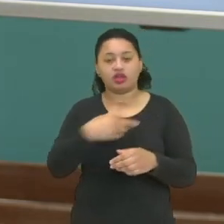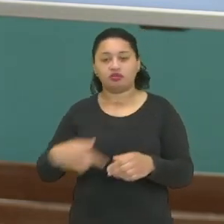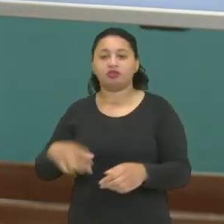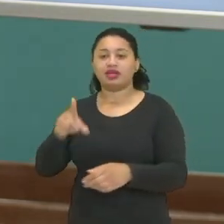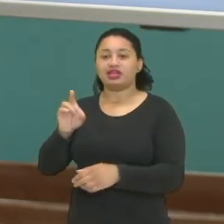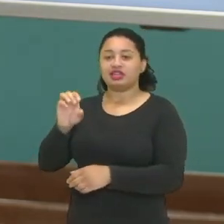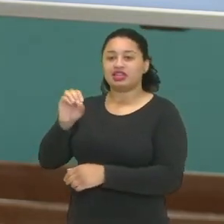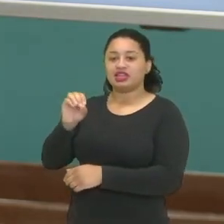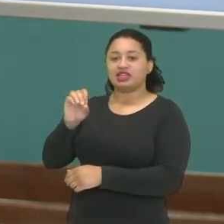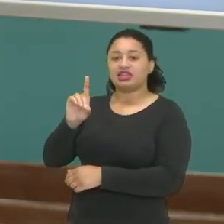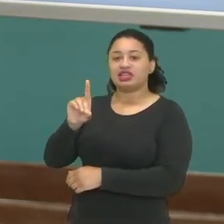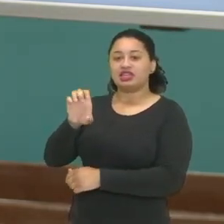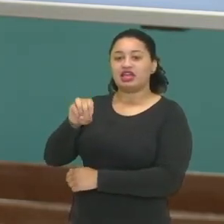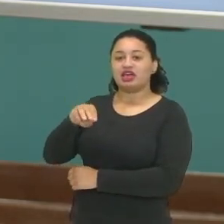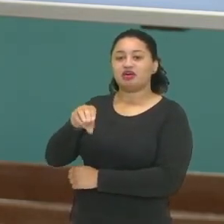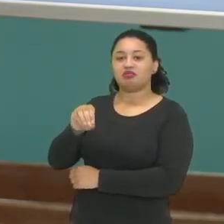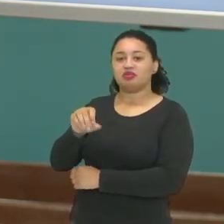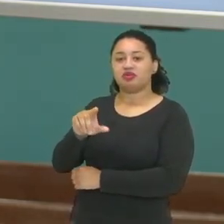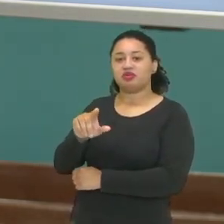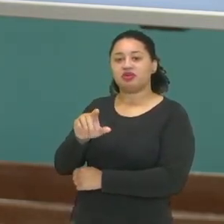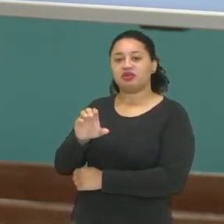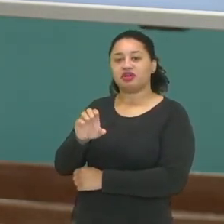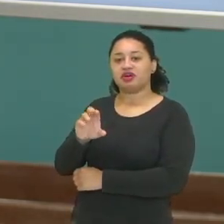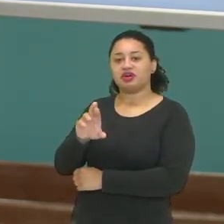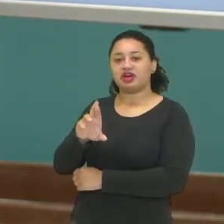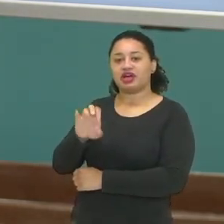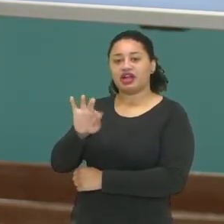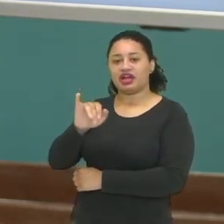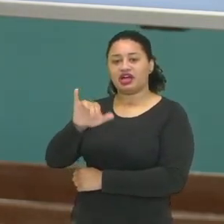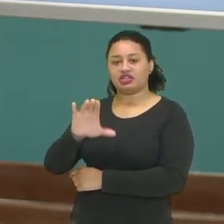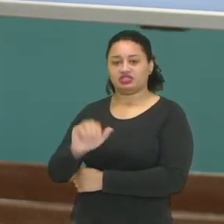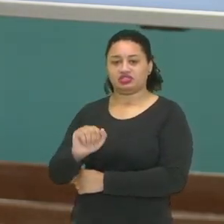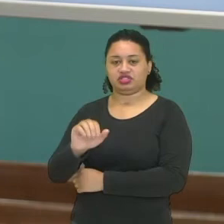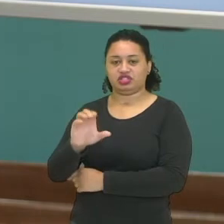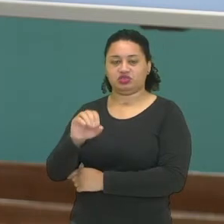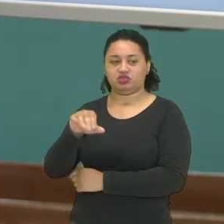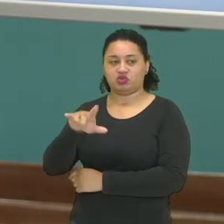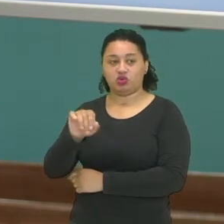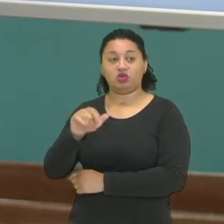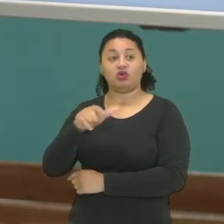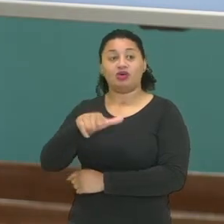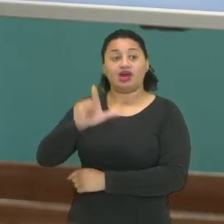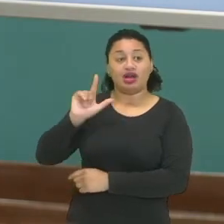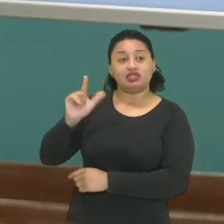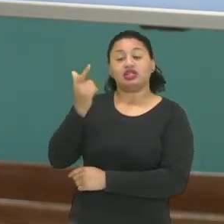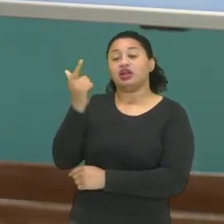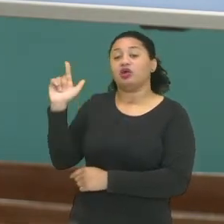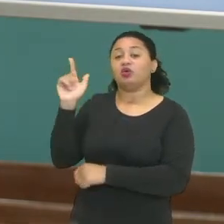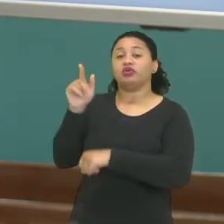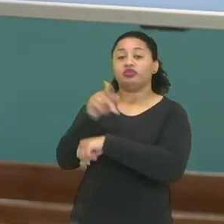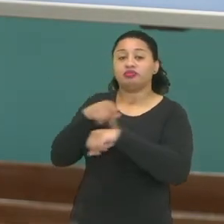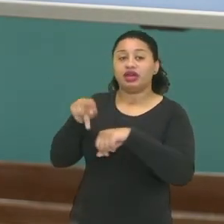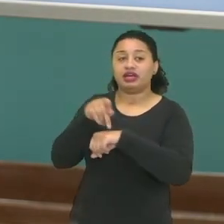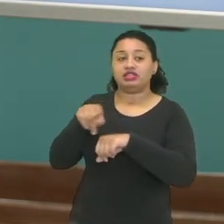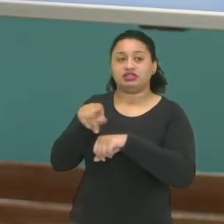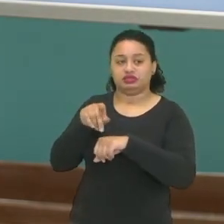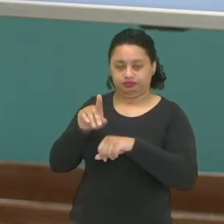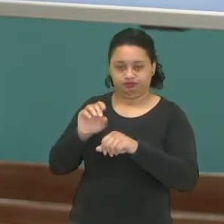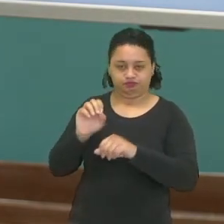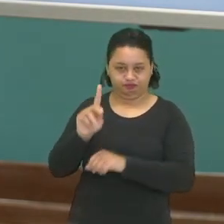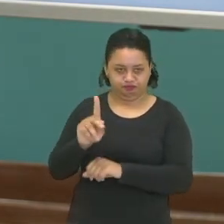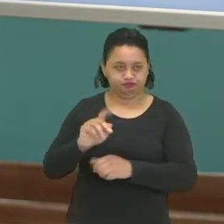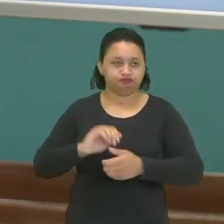tá bom? A República Democrática do Congo é o ex-país chamado Zaire, só para vocês se situarem aí, tá bom? Muito